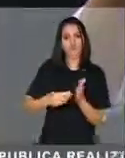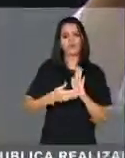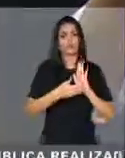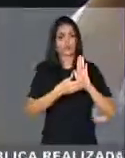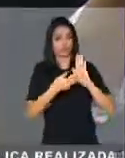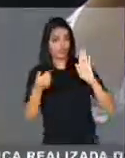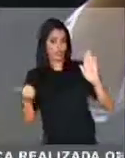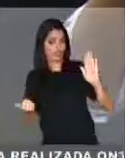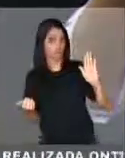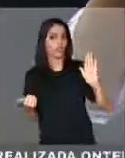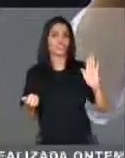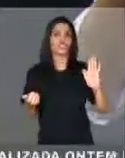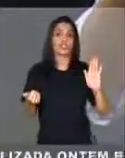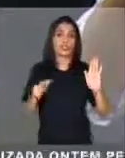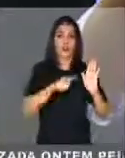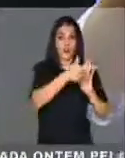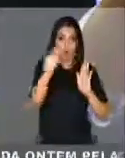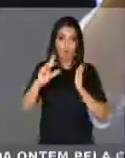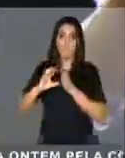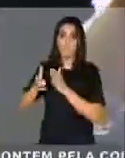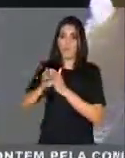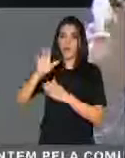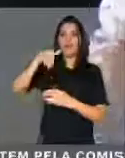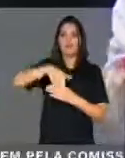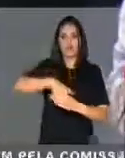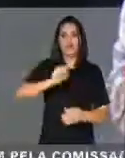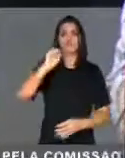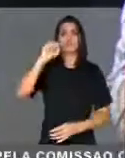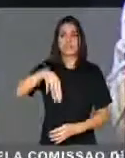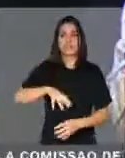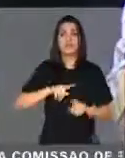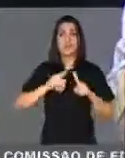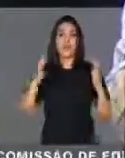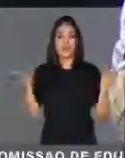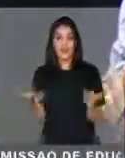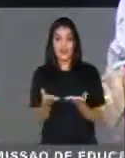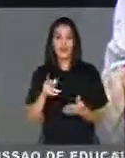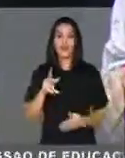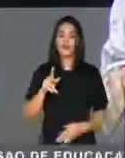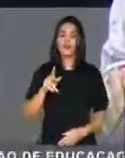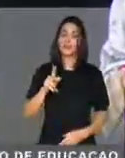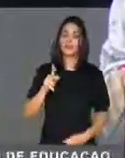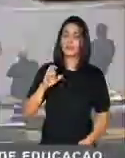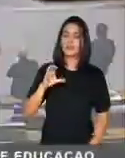supressão feita por outros partidos, nós votaremos sim, presidente. Nesse momento, o PSB vota não. PDT.